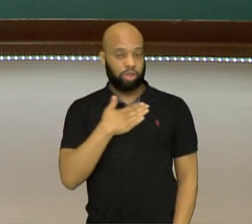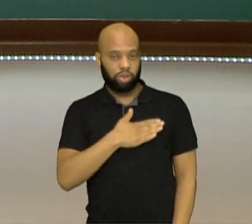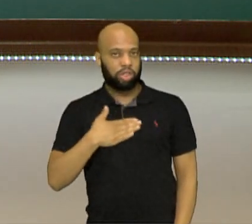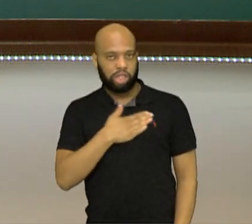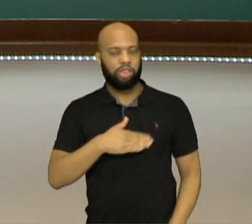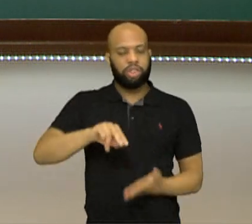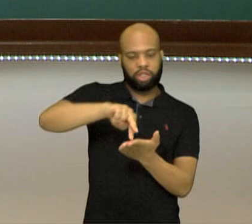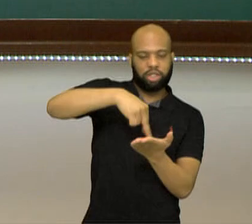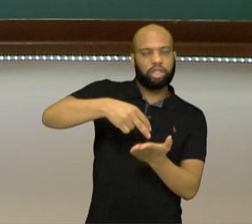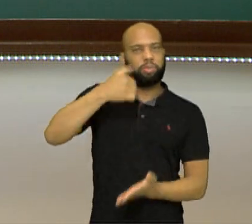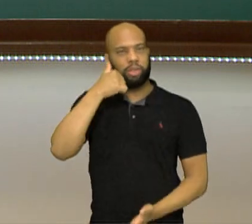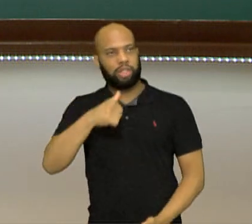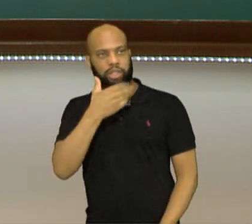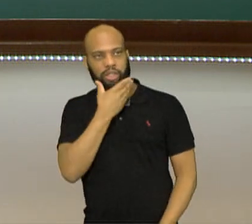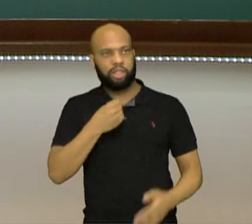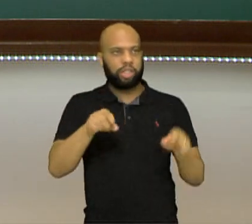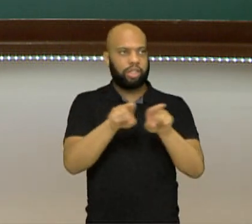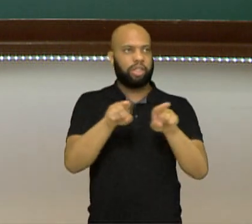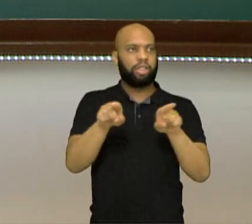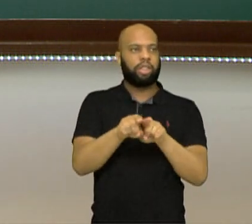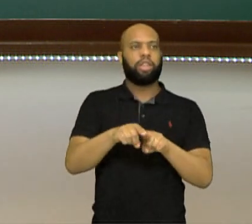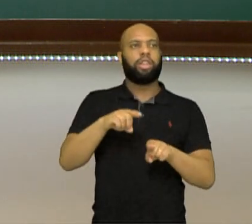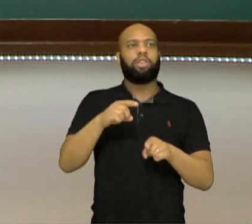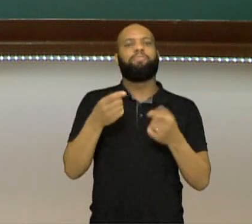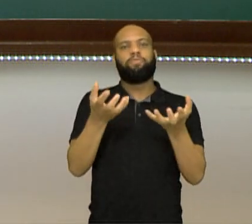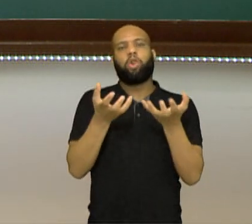meninas, os meninos, né, ficavam